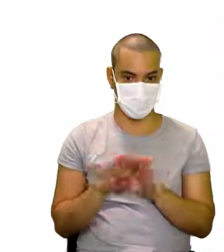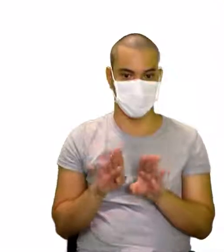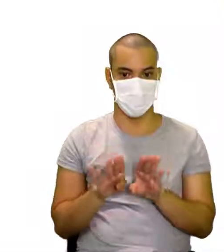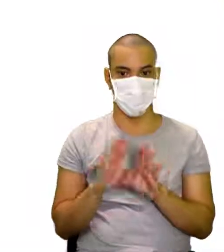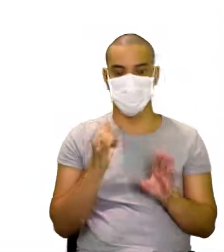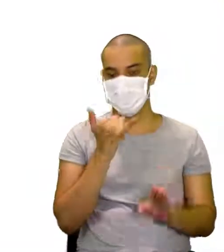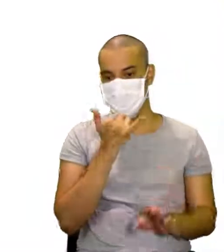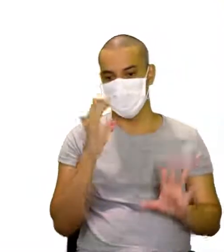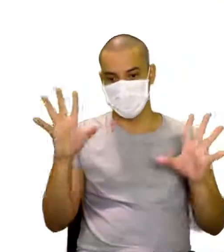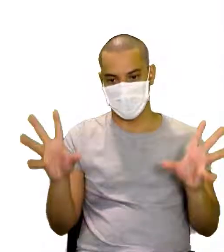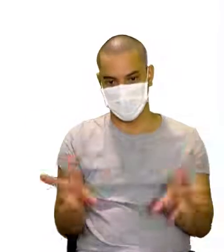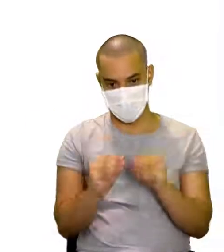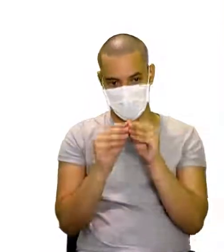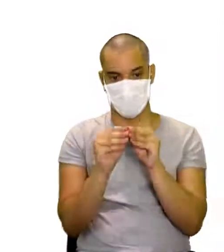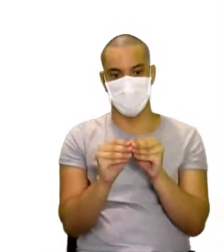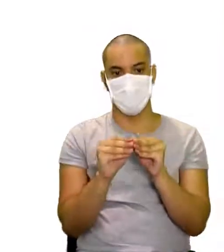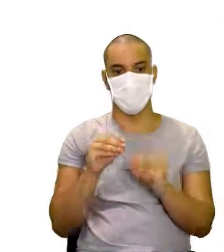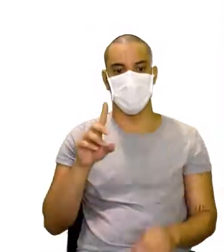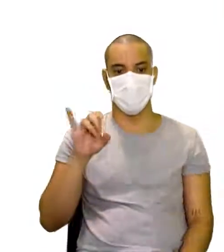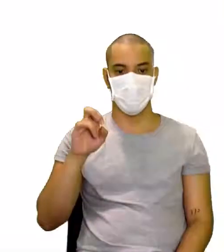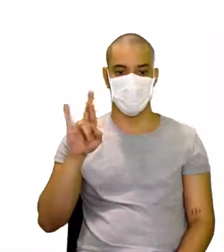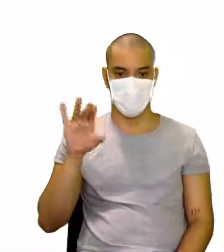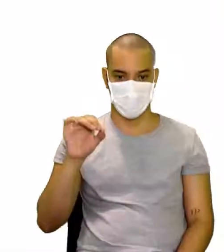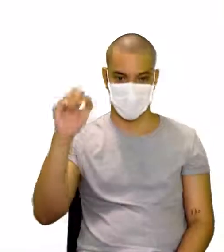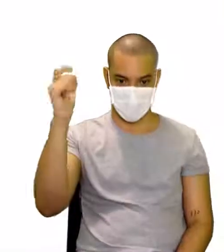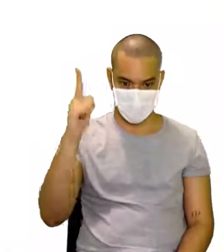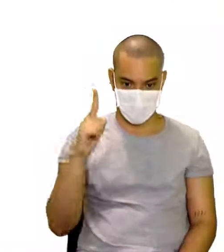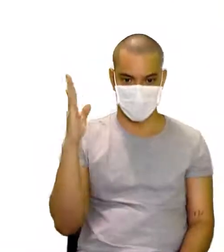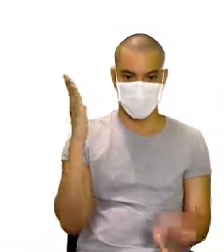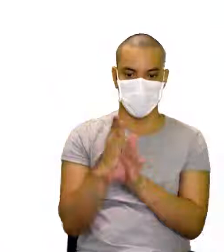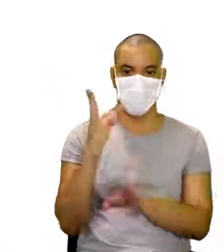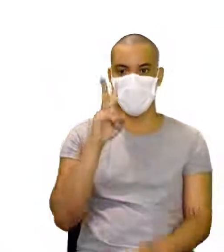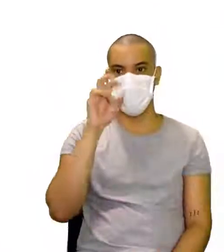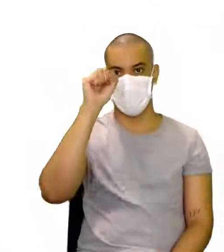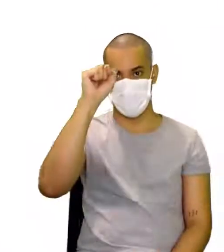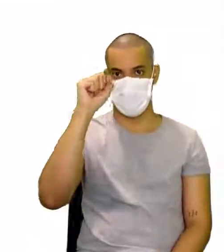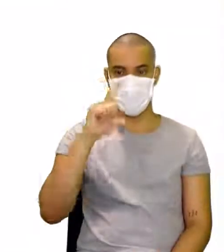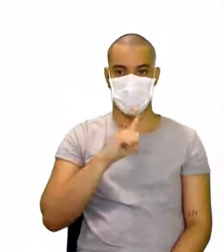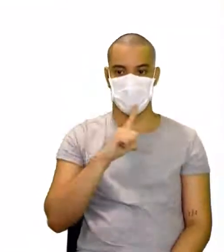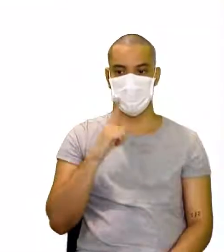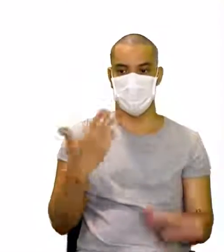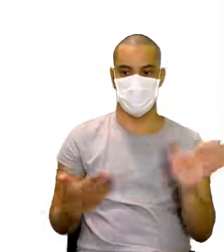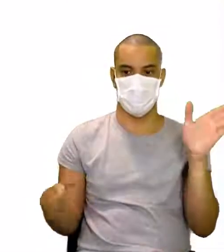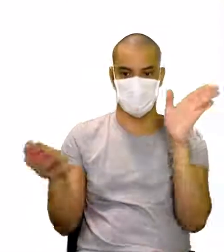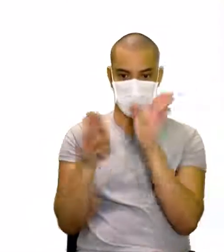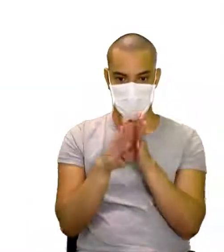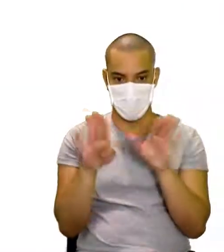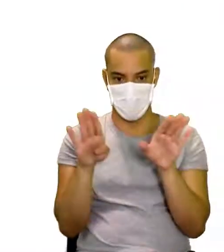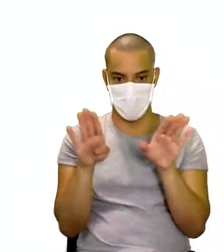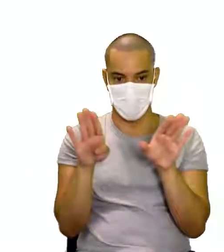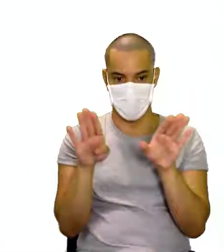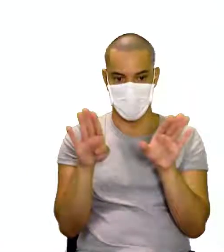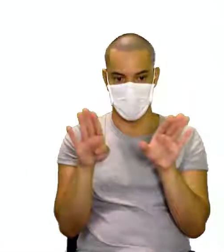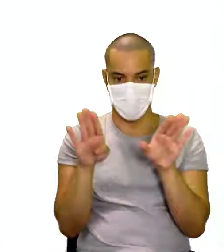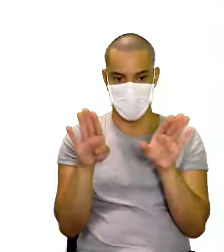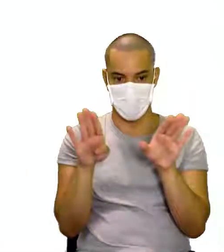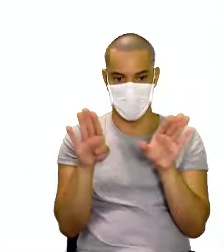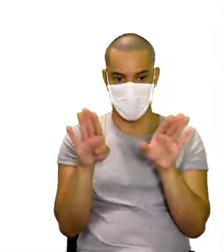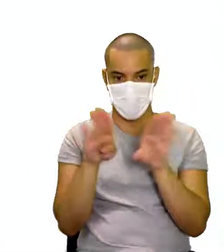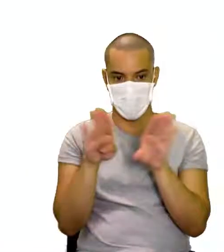comprimida, na verdade, no lado diurno, Sol, devido à força das partículas que chegam e estendido no